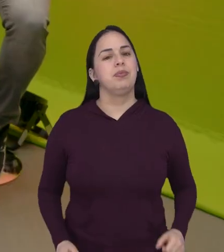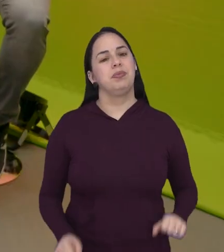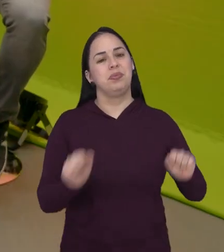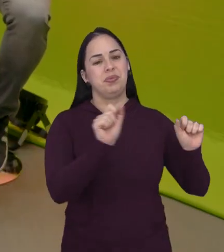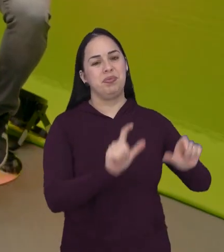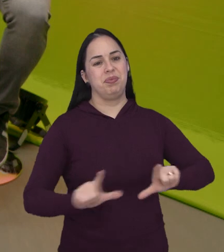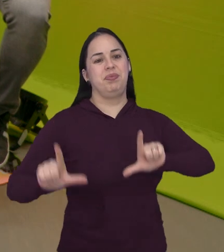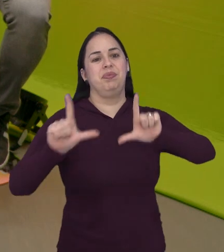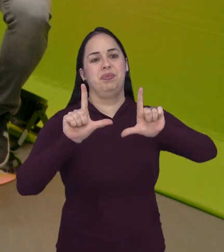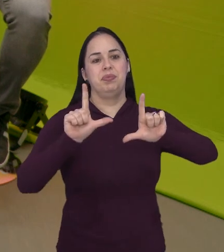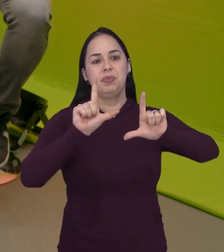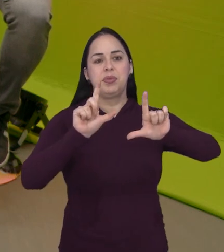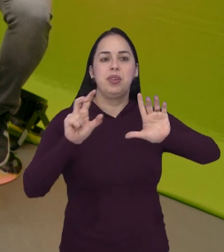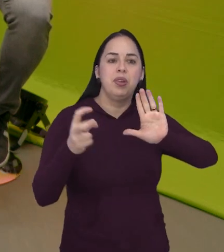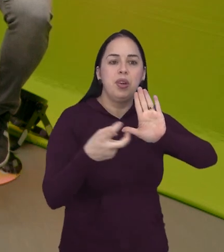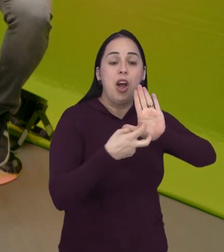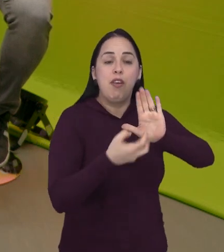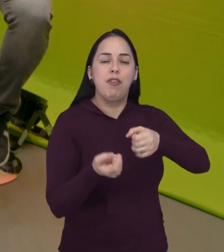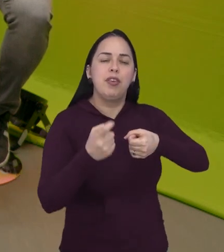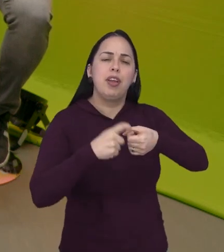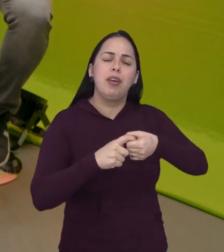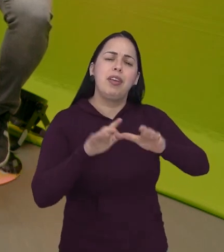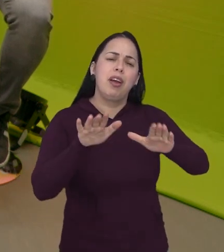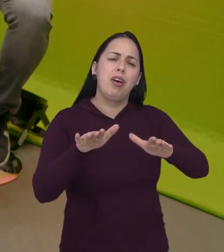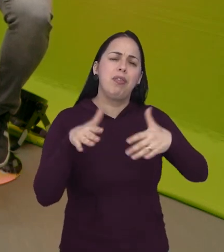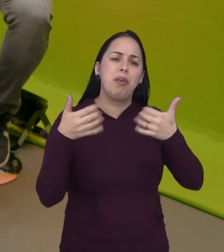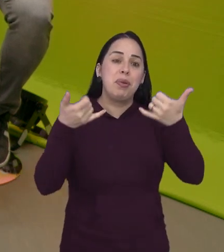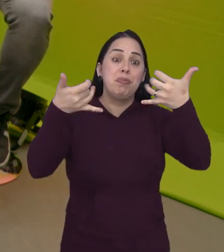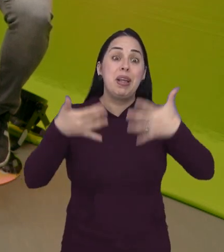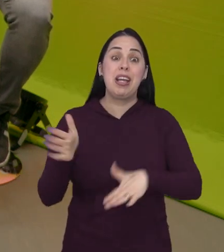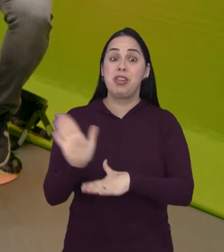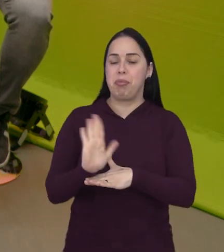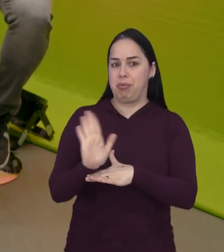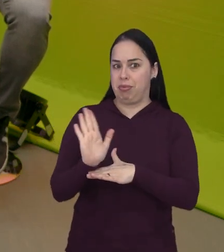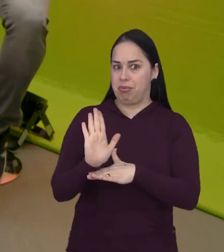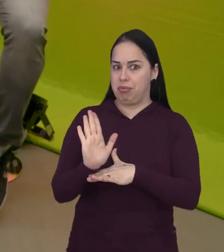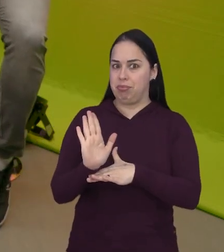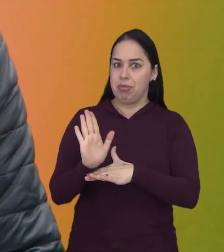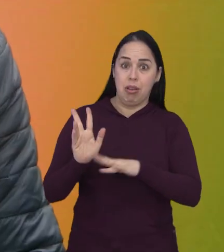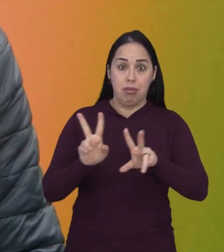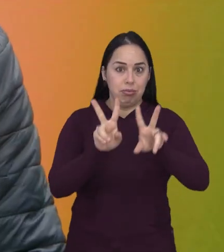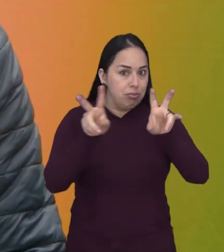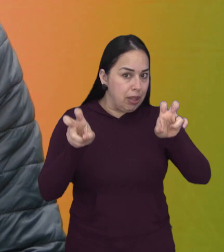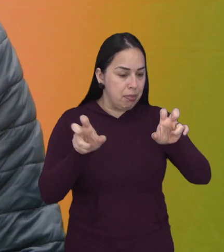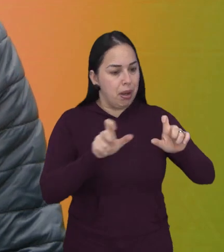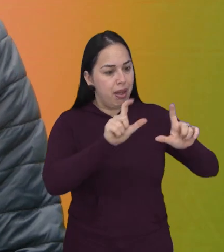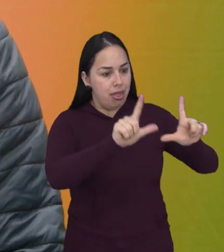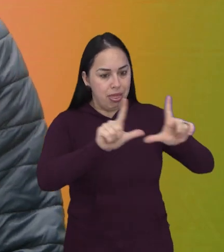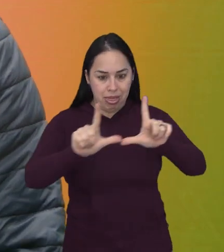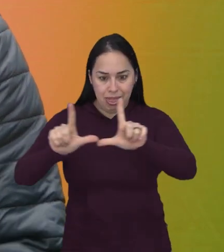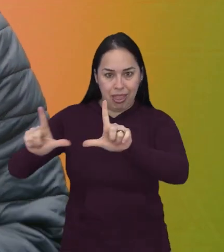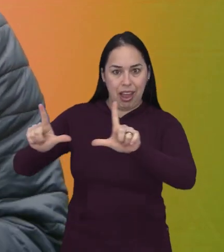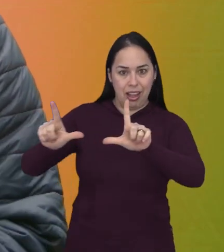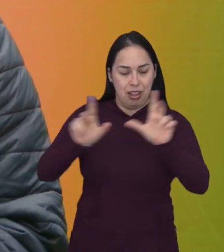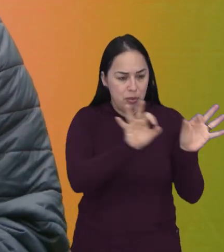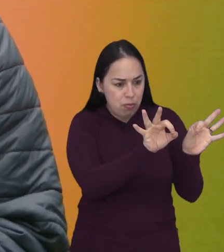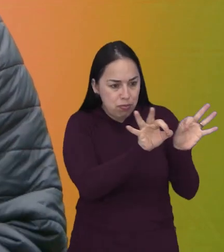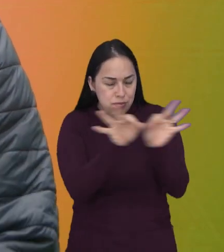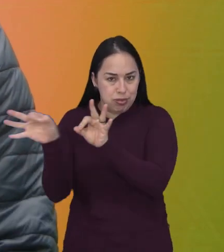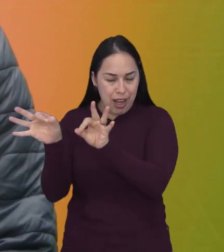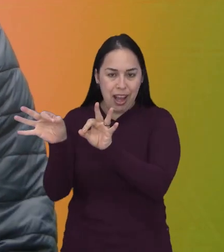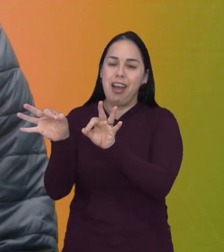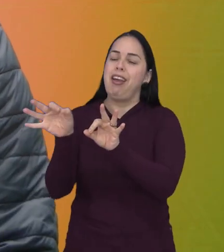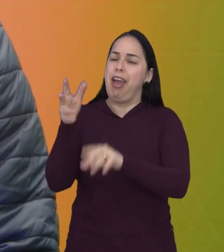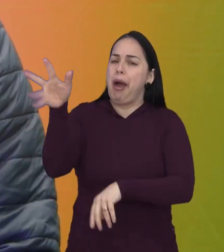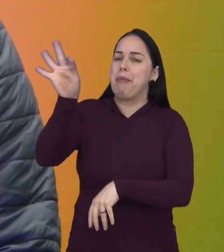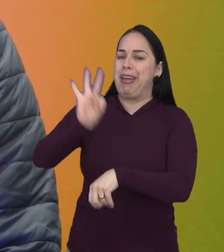De volta com Conexão Cultura e bora falar de cinema? O assunto agora é stop motion. É isso, também conhecida como quadro a quadro,